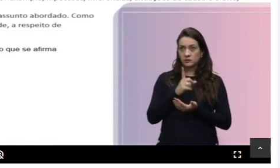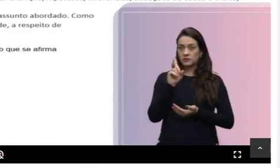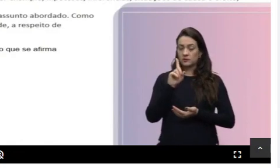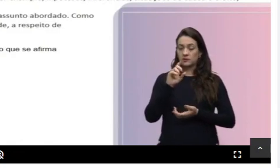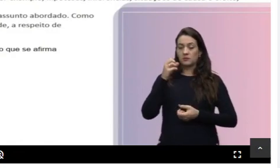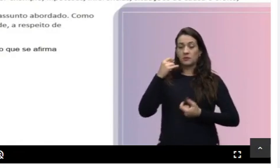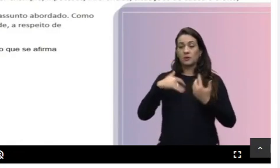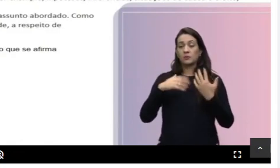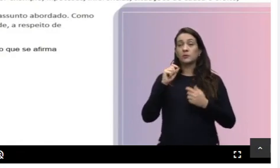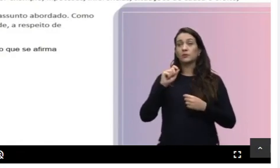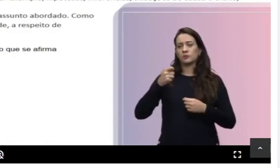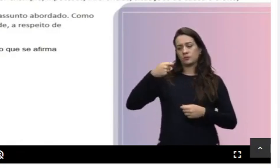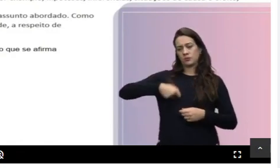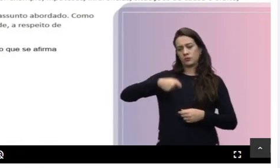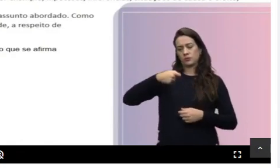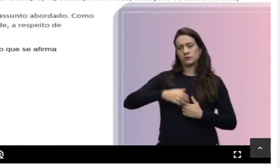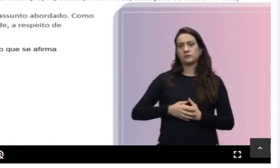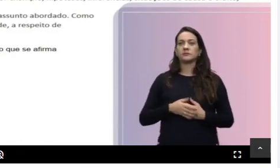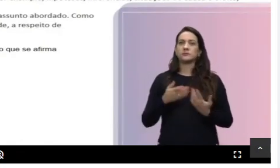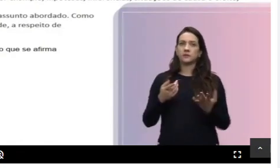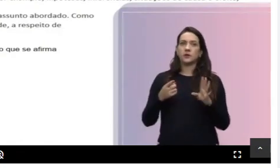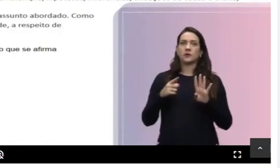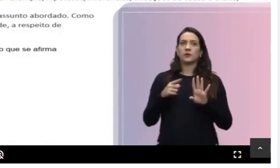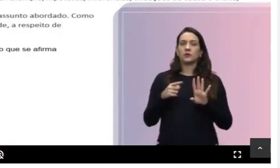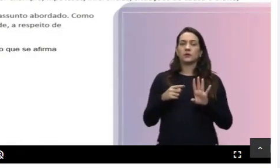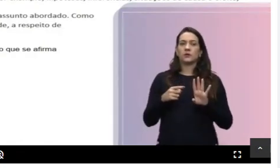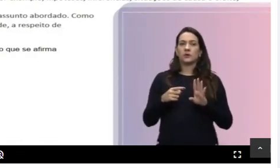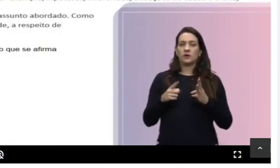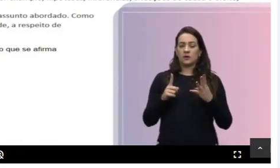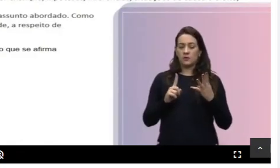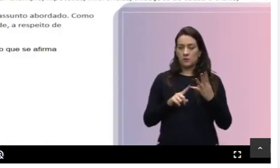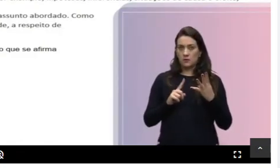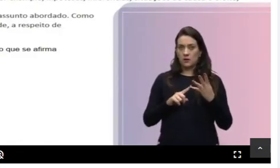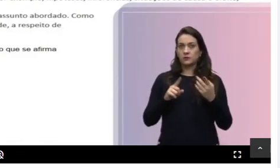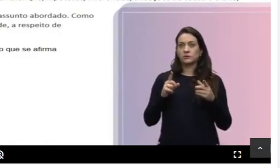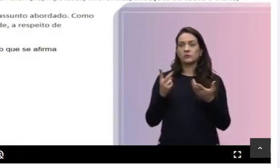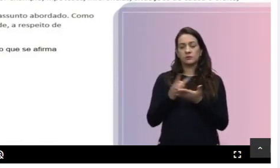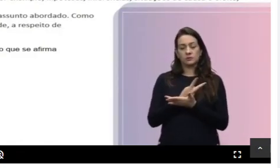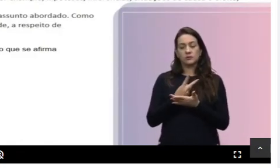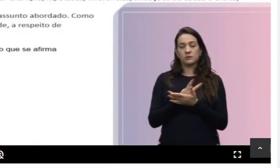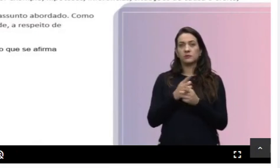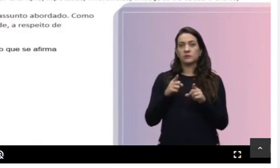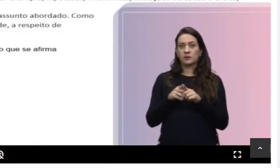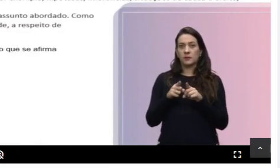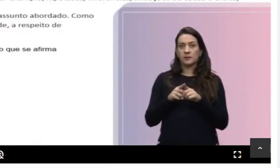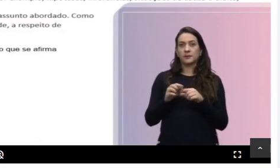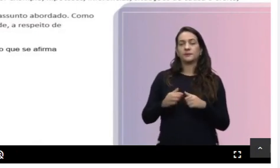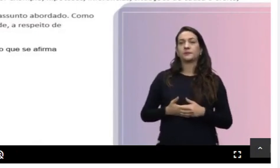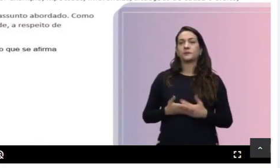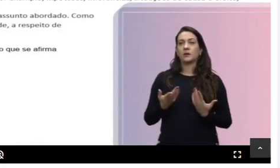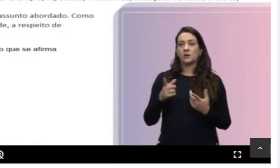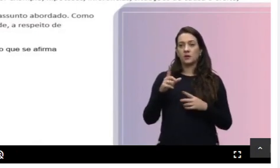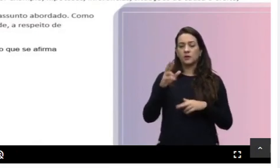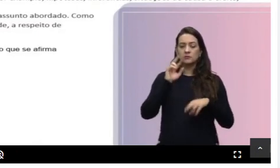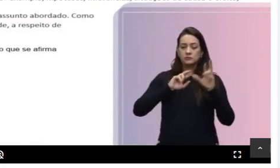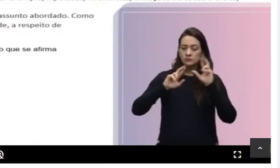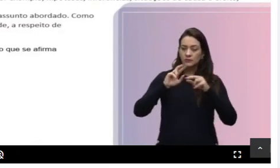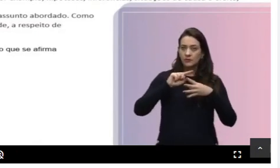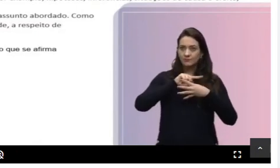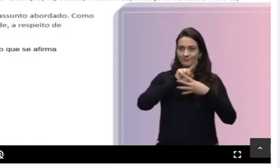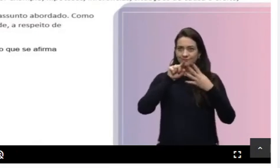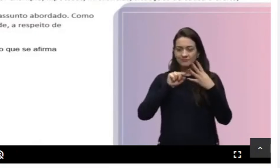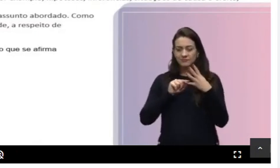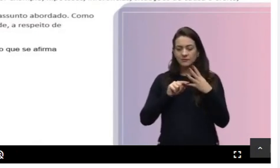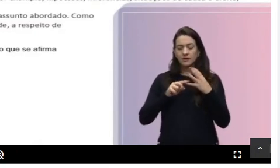autoritário. Portanto, essa afirmativa também está incorreta. Então, aqui uma questão de múltipla escolha complexa, eu vou ter que analisar todas